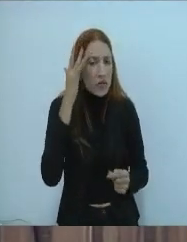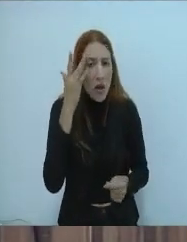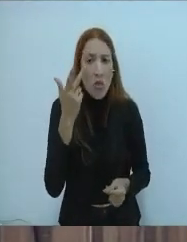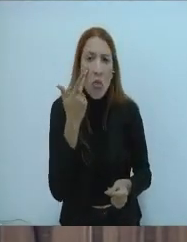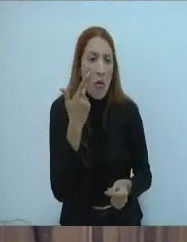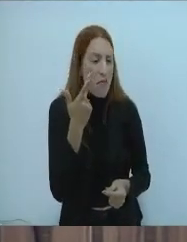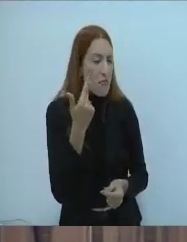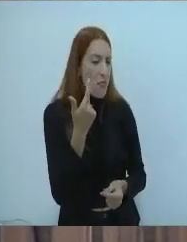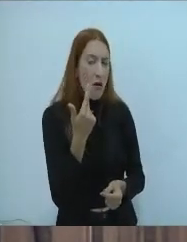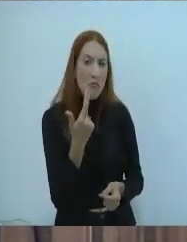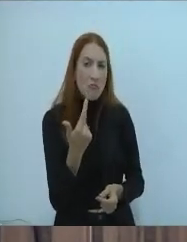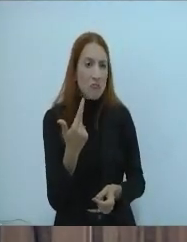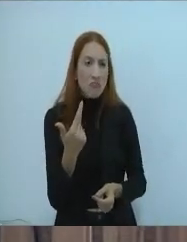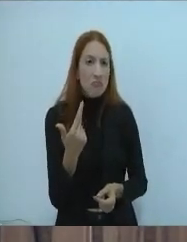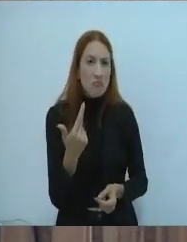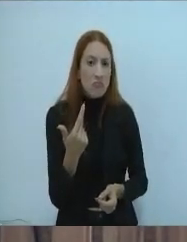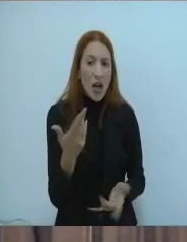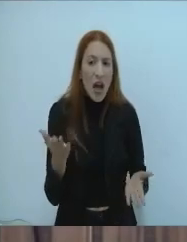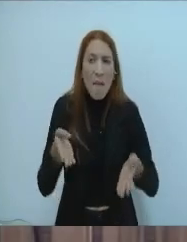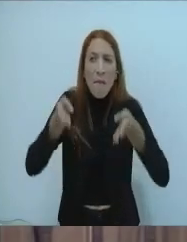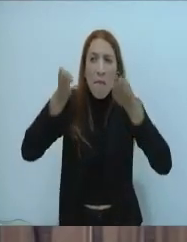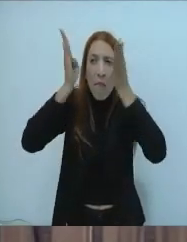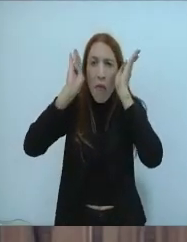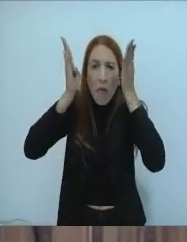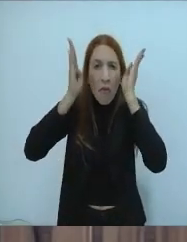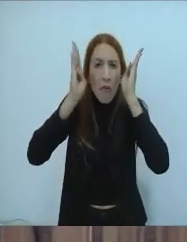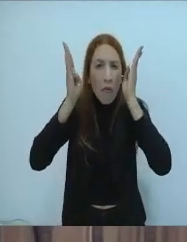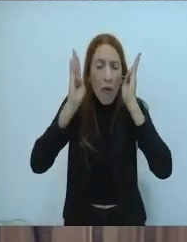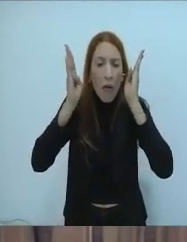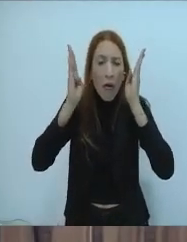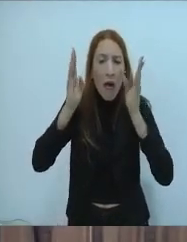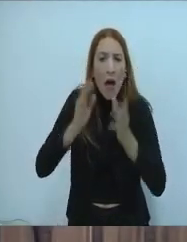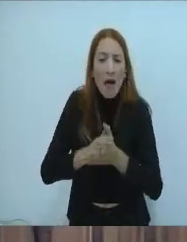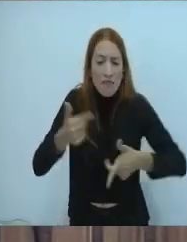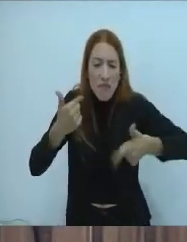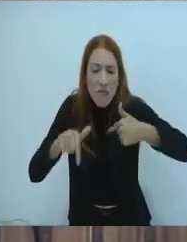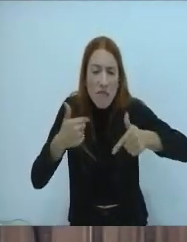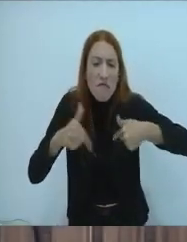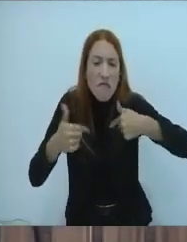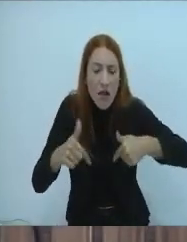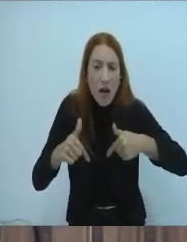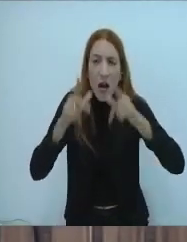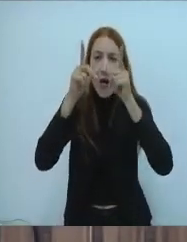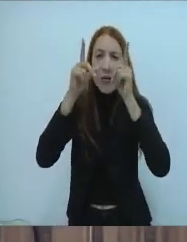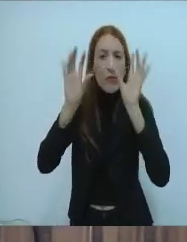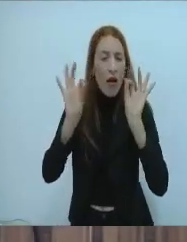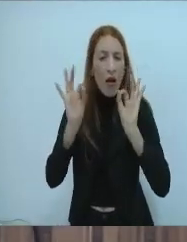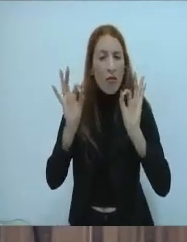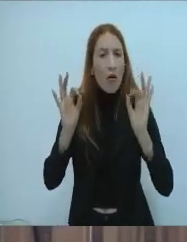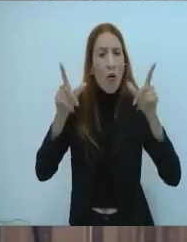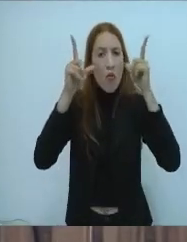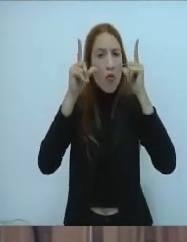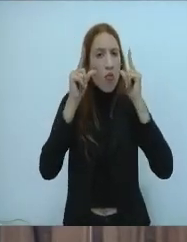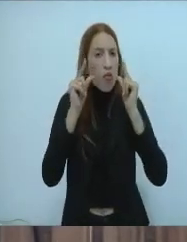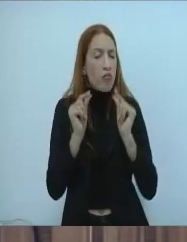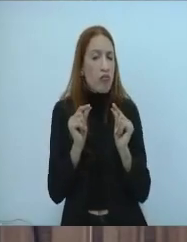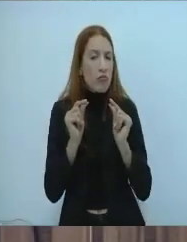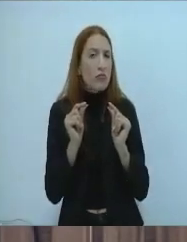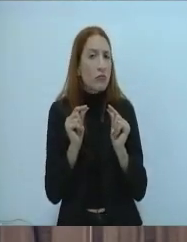são ser humano eles não é nenhum burro de carga para tá trabalhando no horário de folga deles então